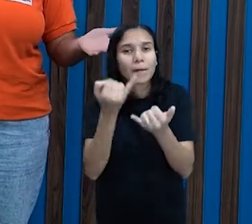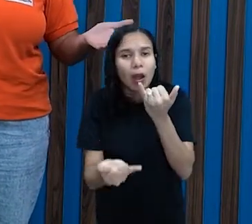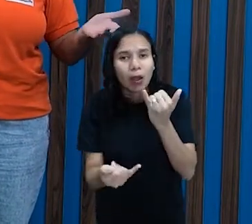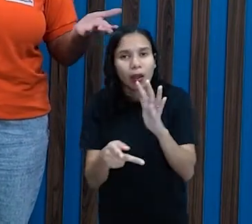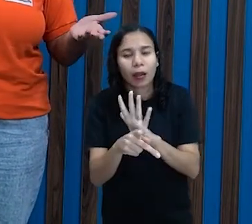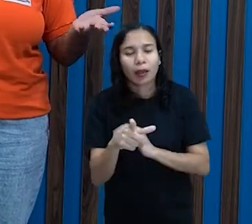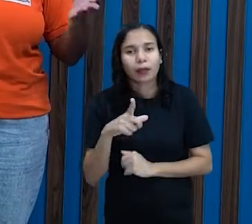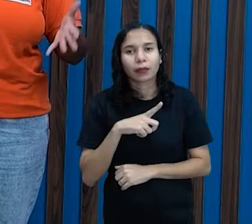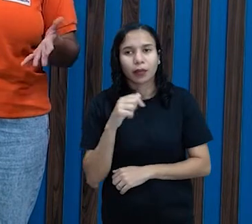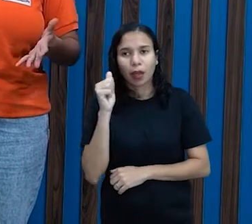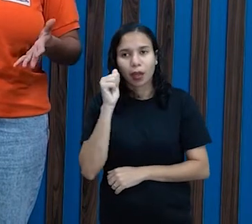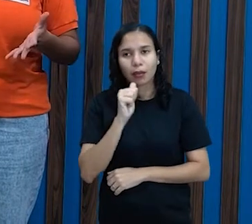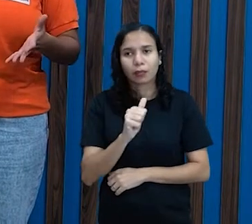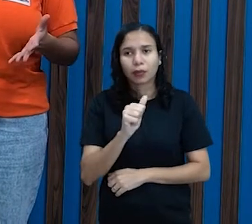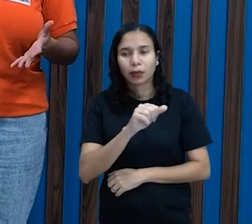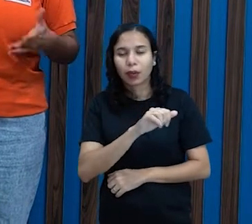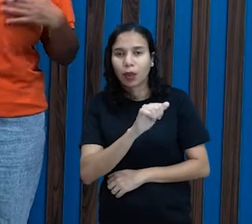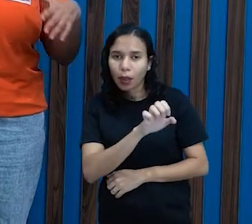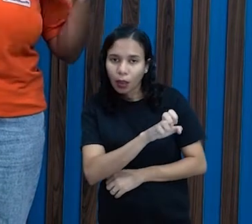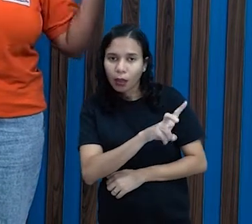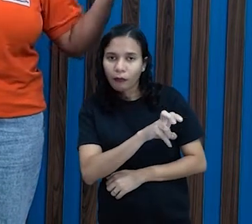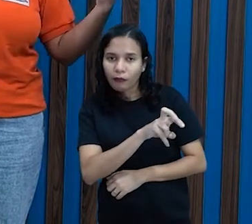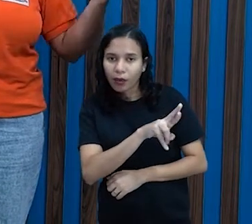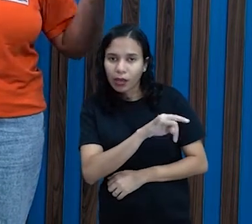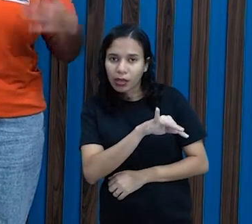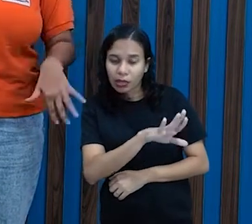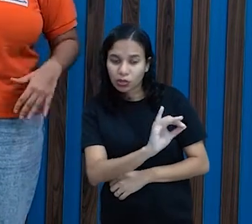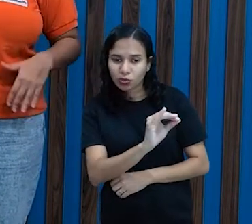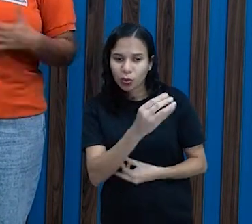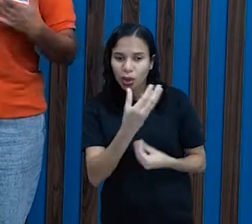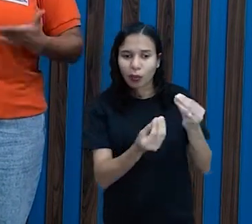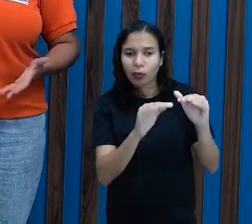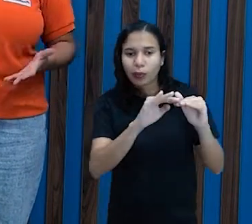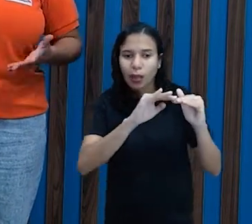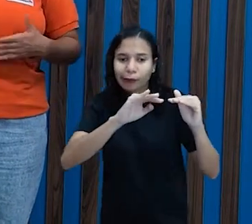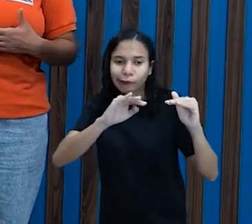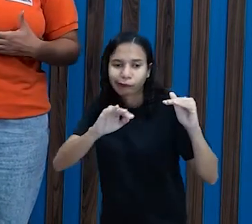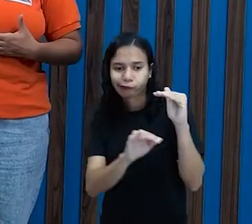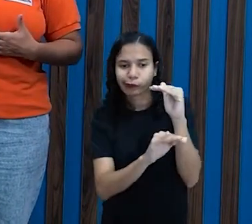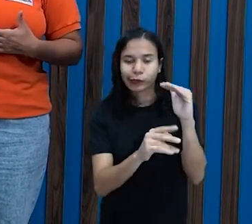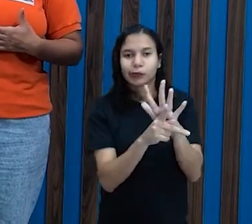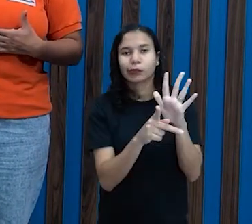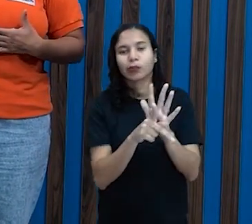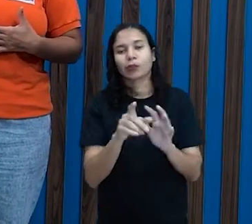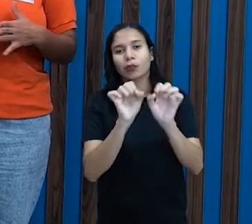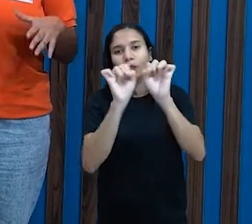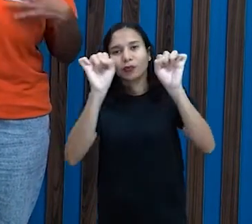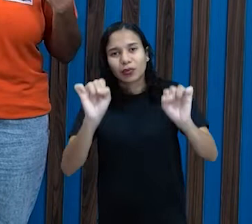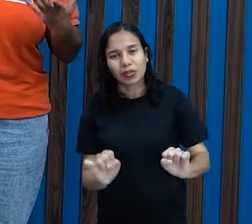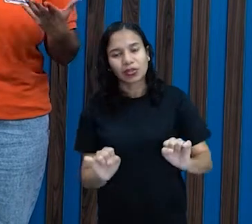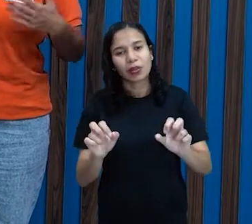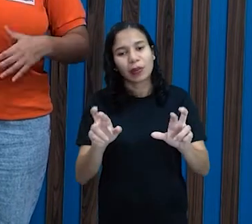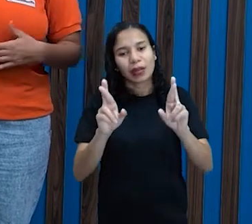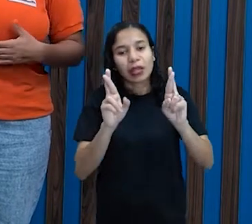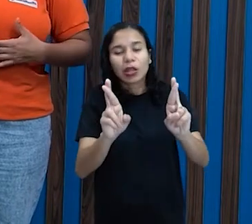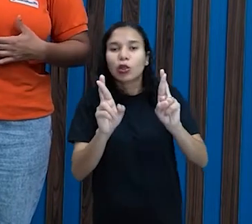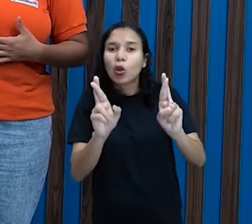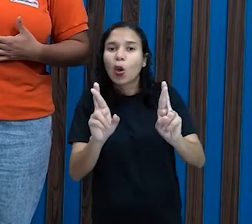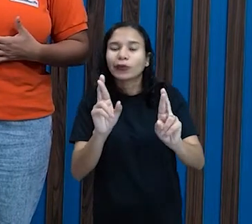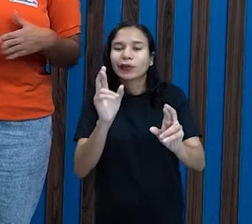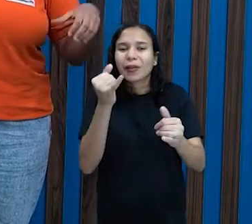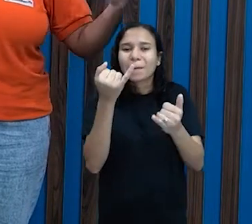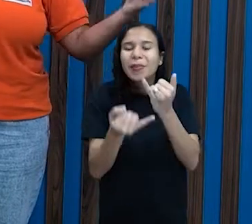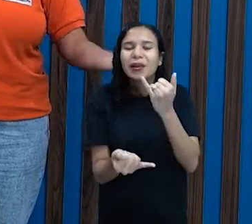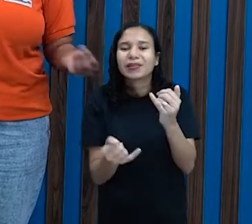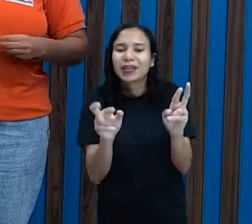parecidas com as de Evaristo, elas subvertem esse sistema que a gente vive, né? Onde se espera, onde parece